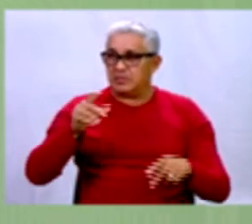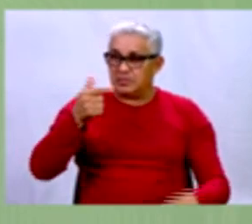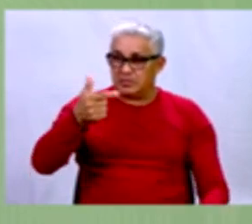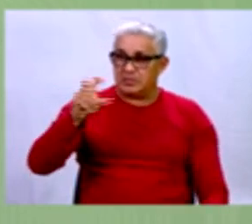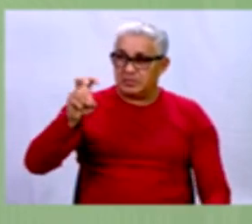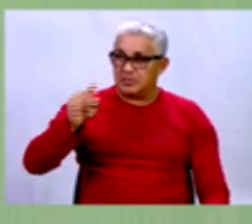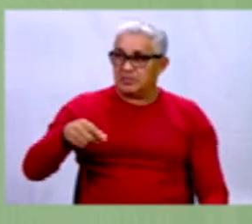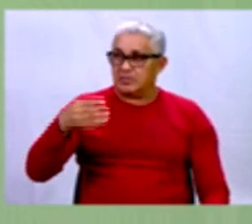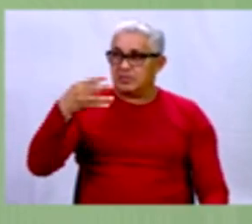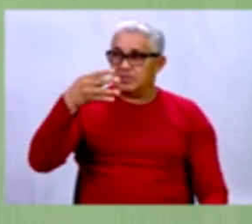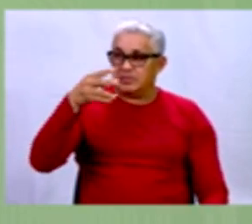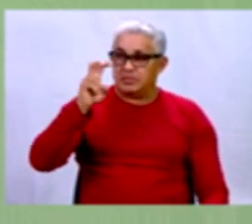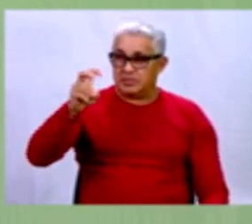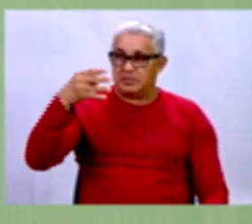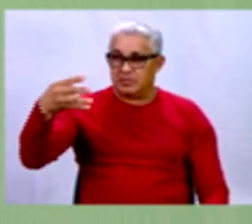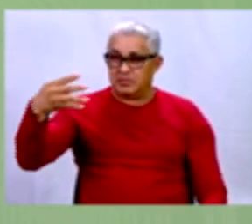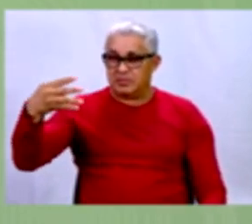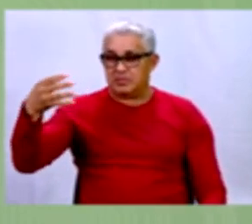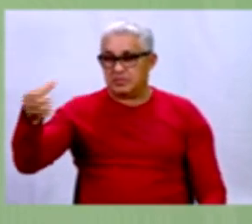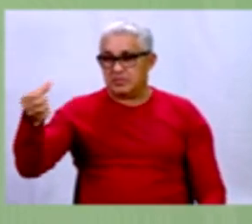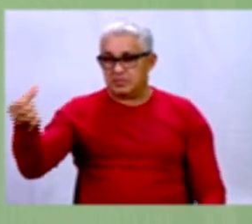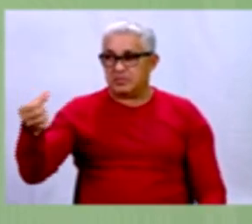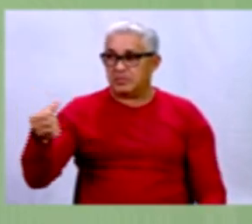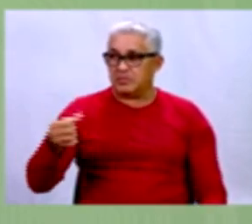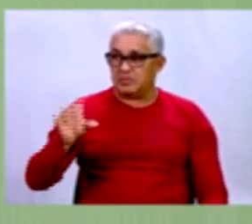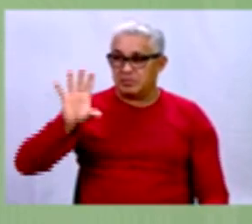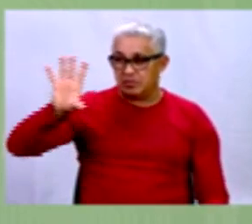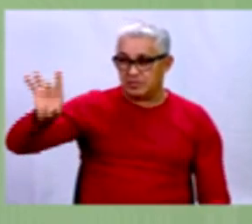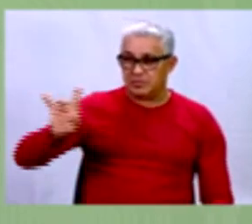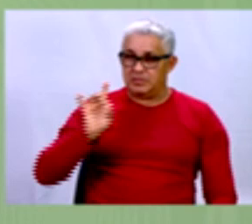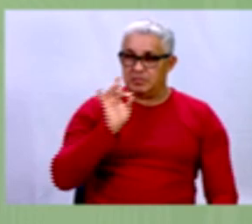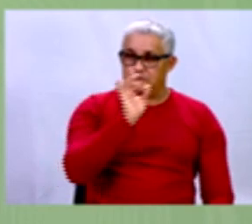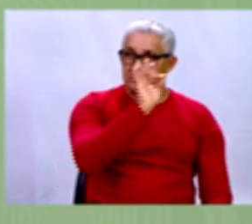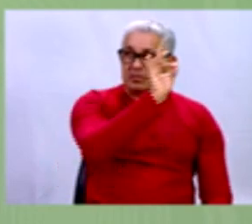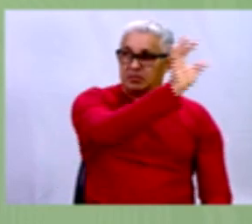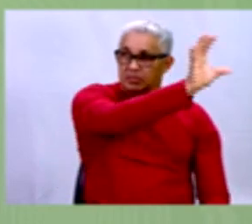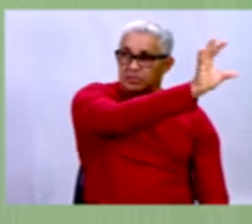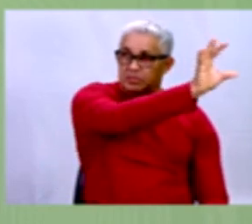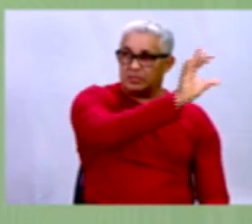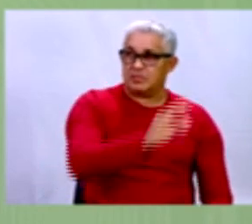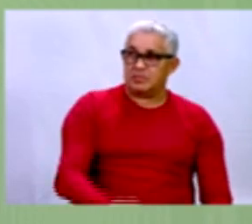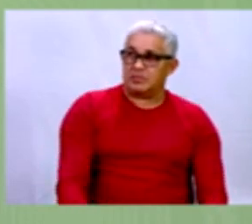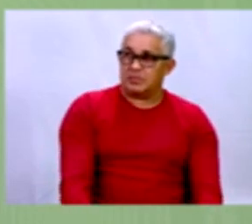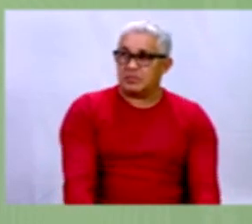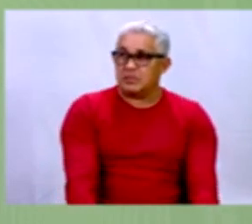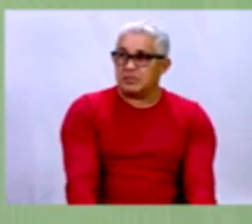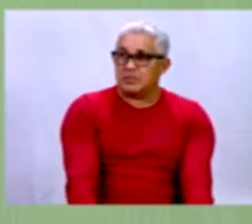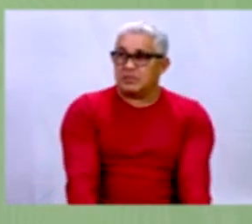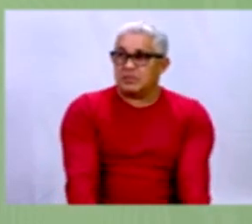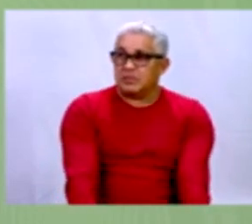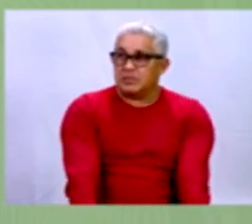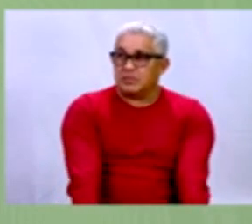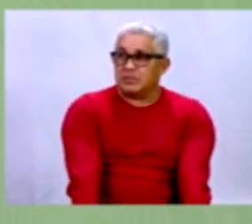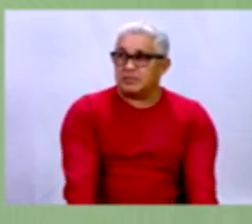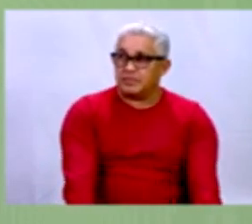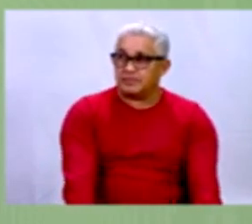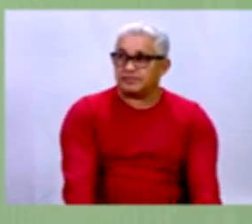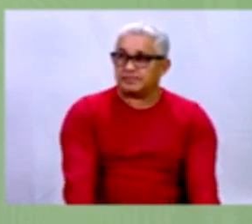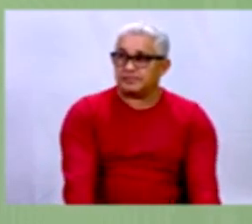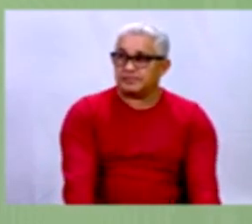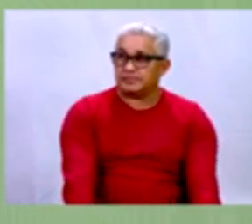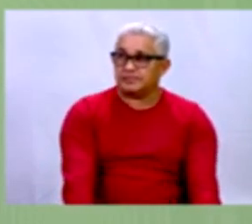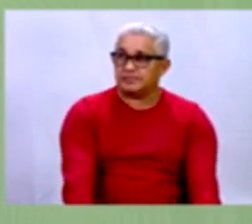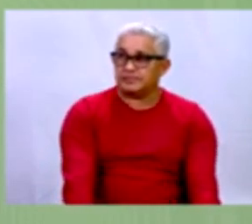25,54466, tá? Vamos pegar esse valor aqui e vamos colocar para a gente encontrar